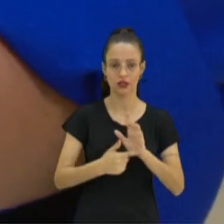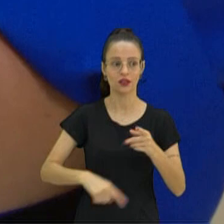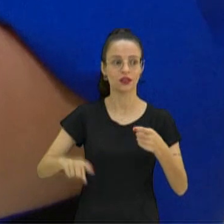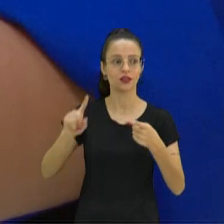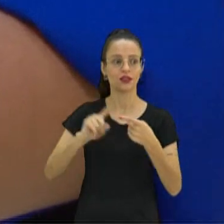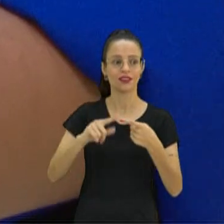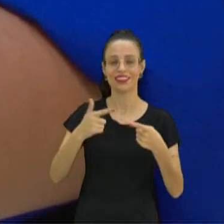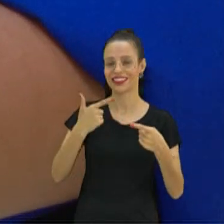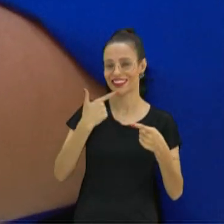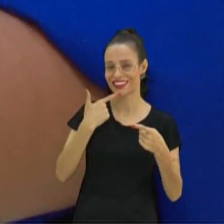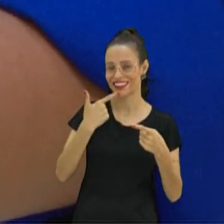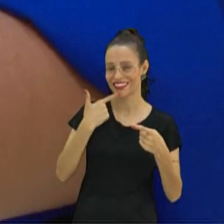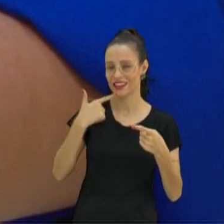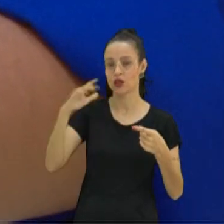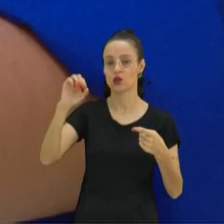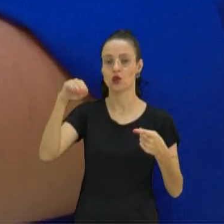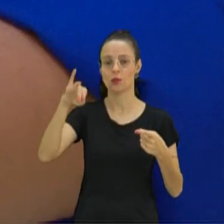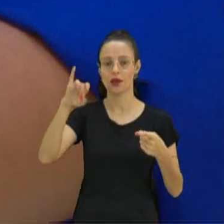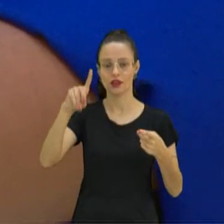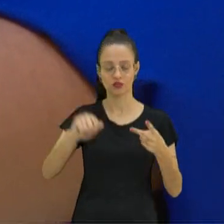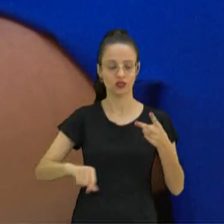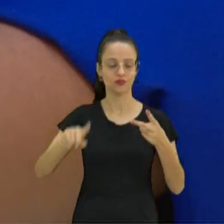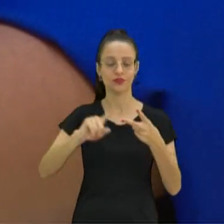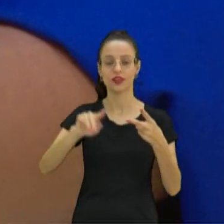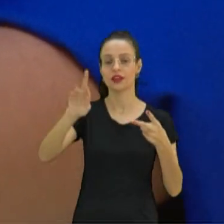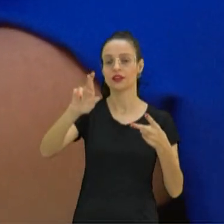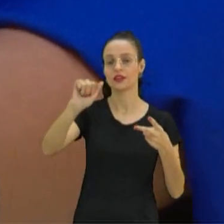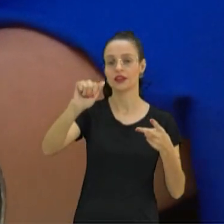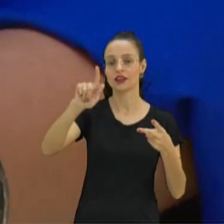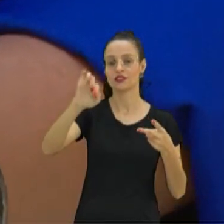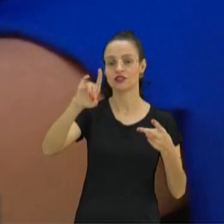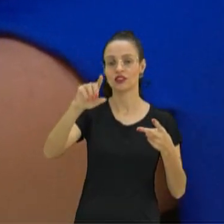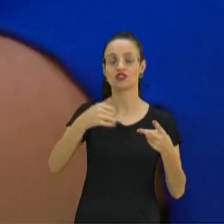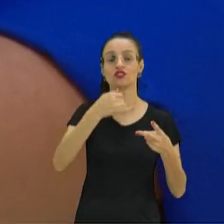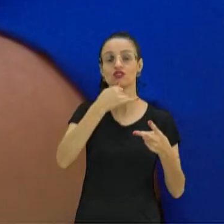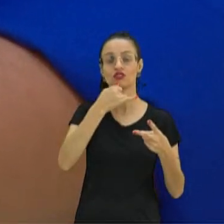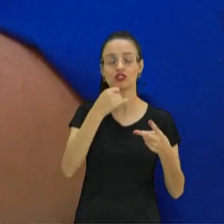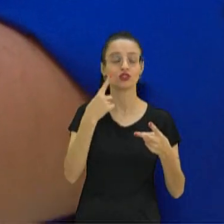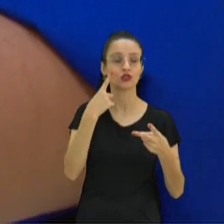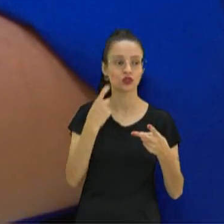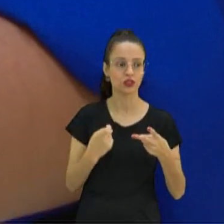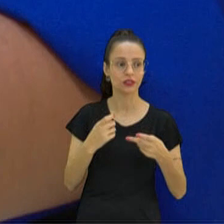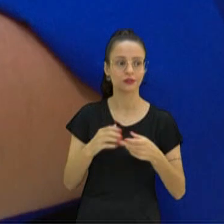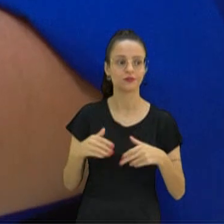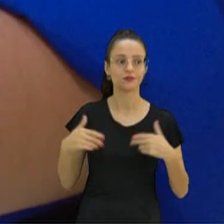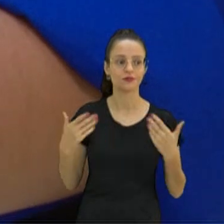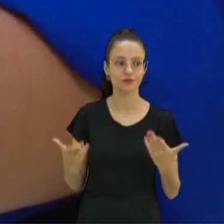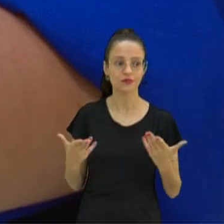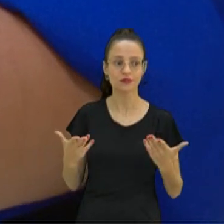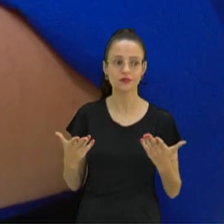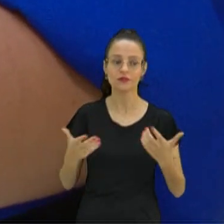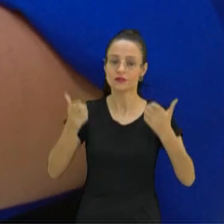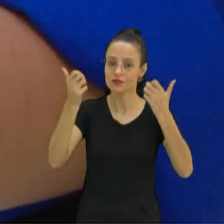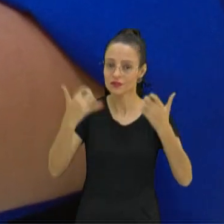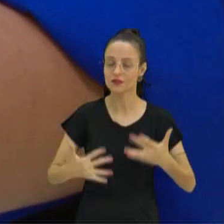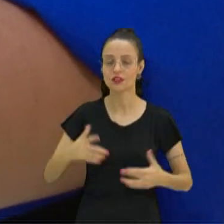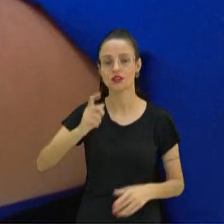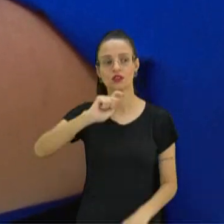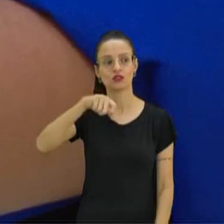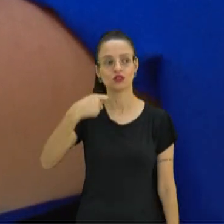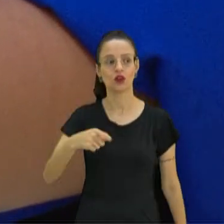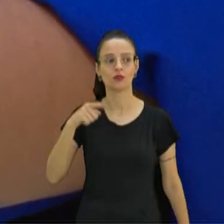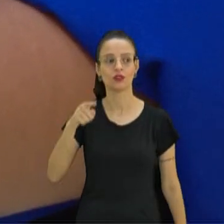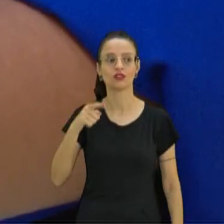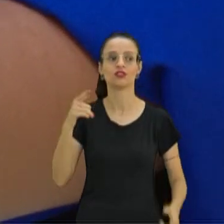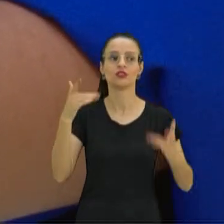máscara rindo, e da tragédia, que tem a máscara triste, chorando. Então, quando a gente fala de teatro,